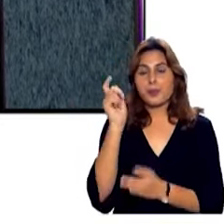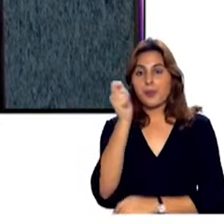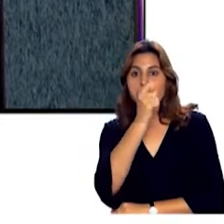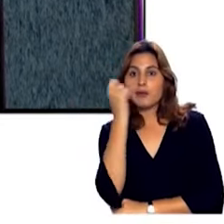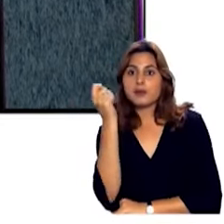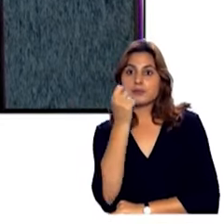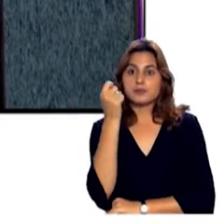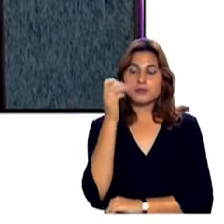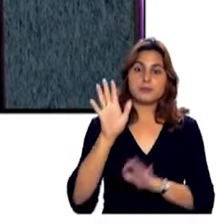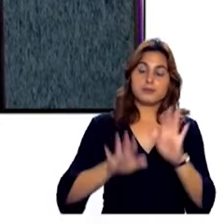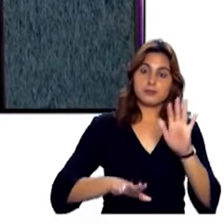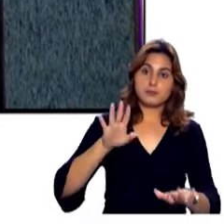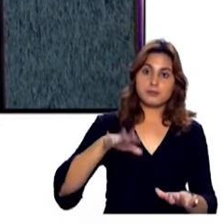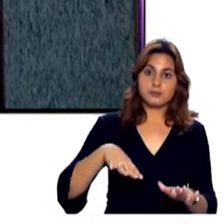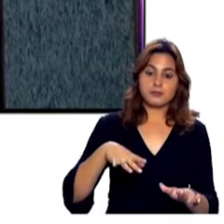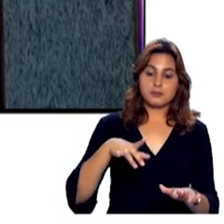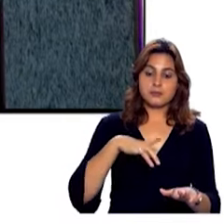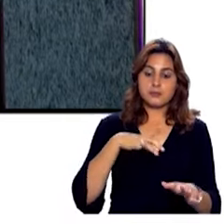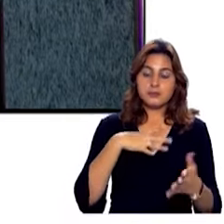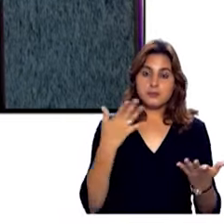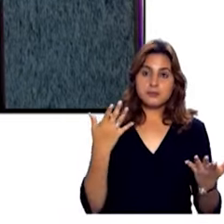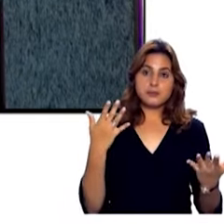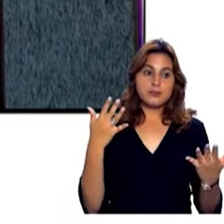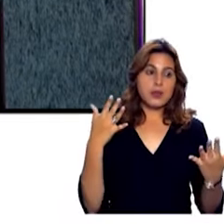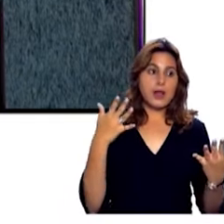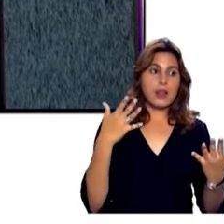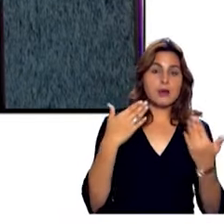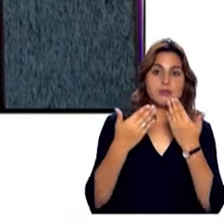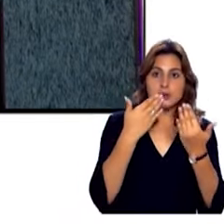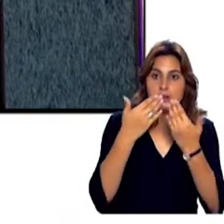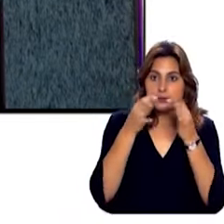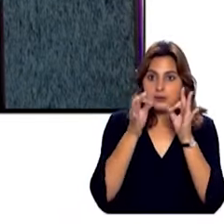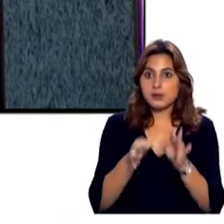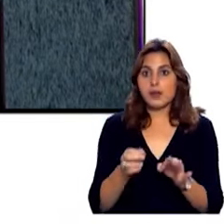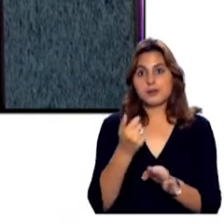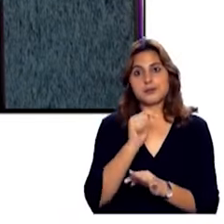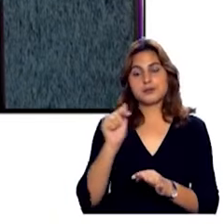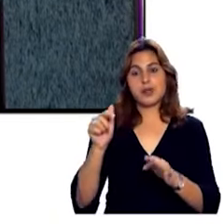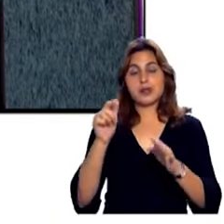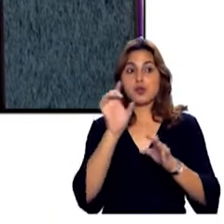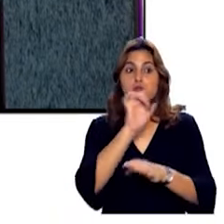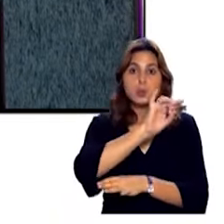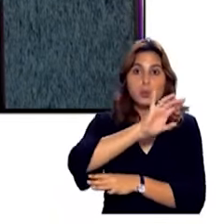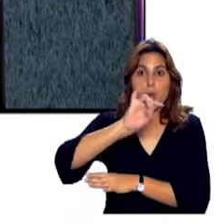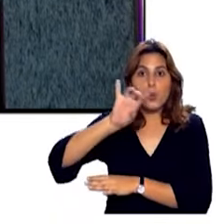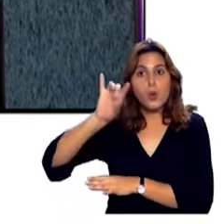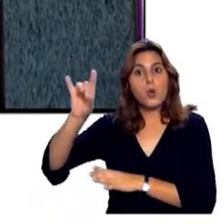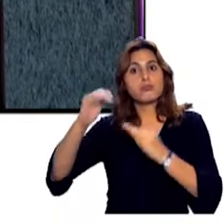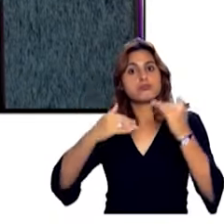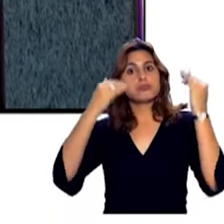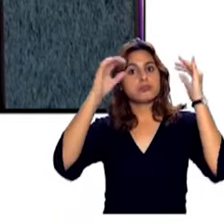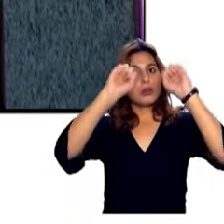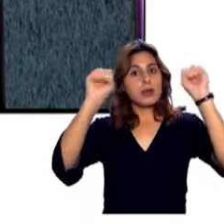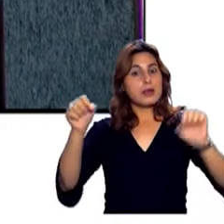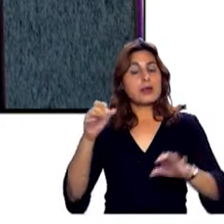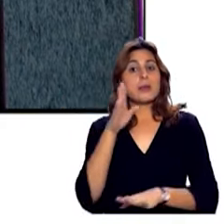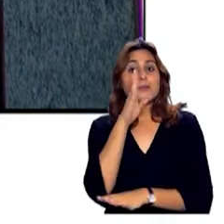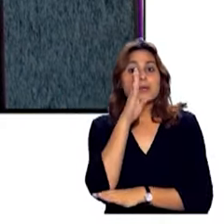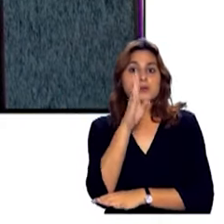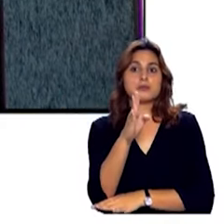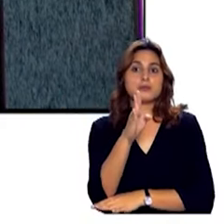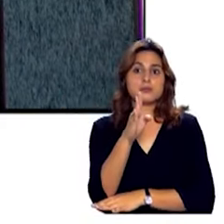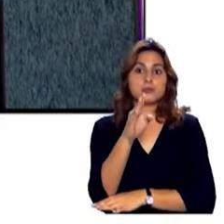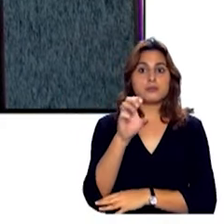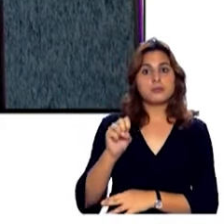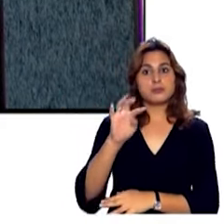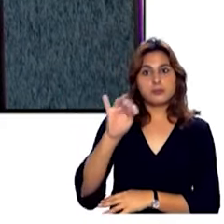sido plenamente debatida e discutida entre todos os tribunais e especialmente no Superior